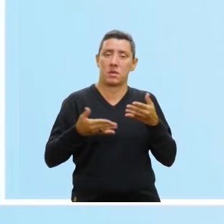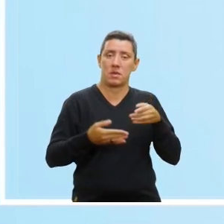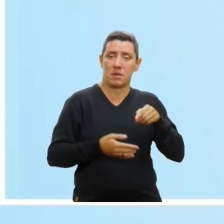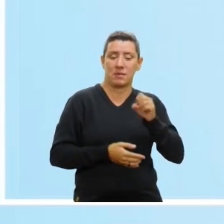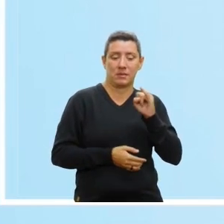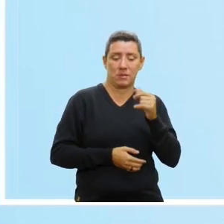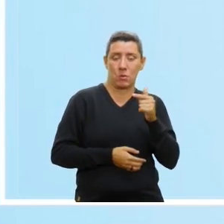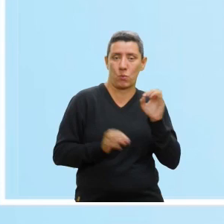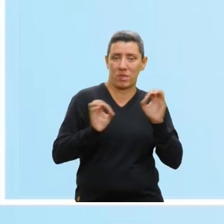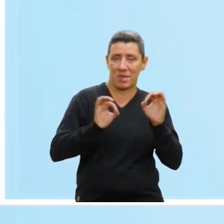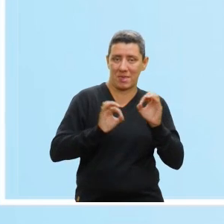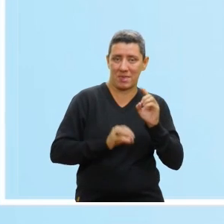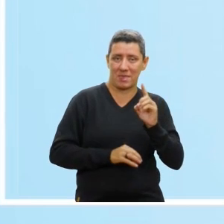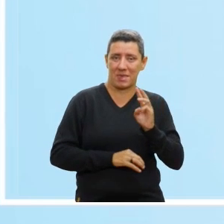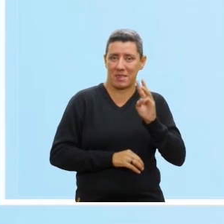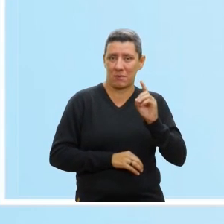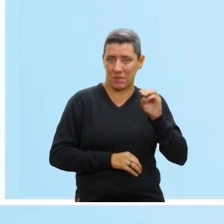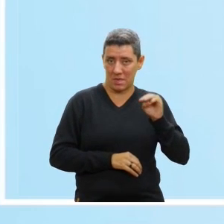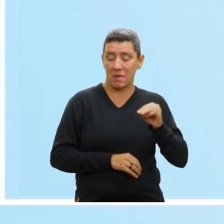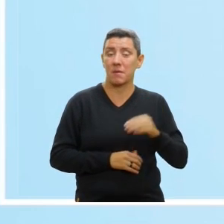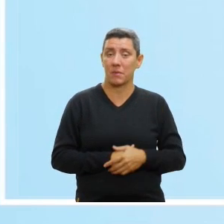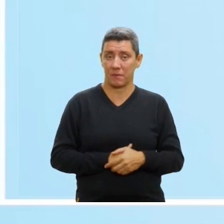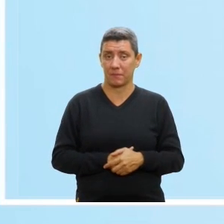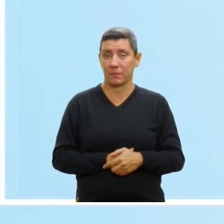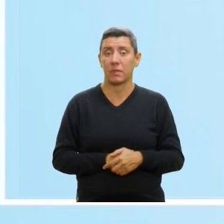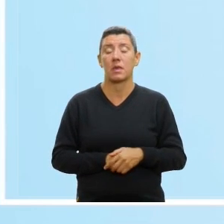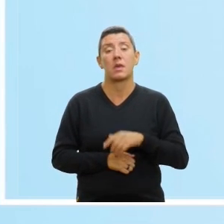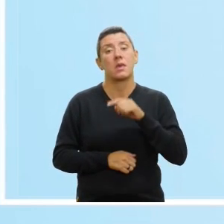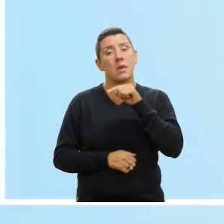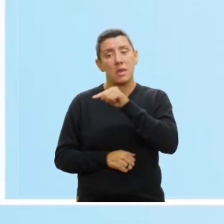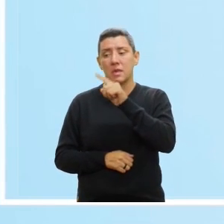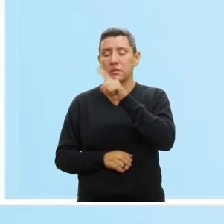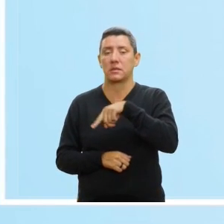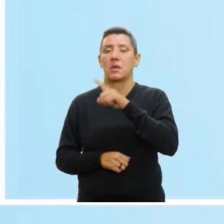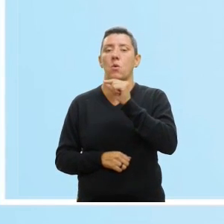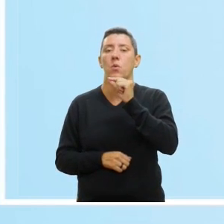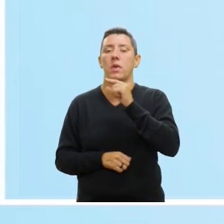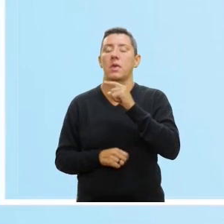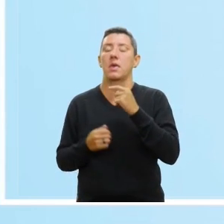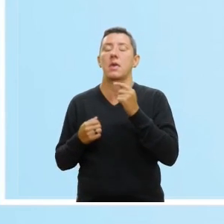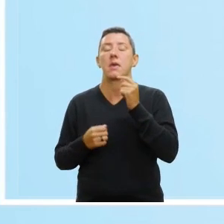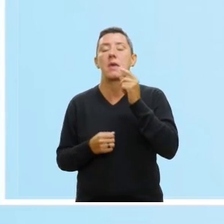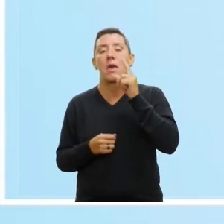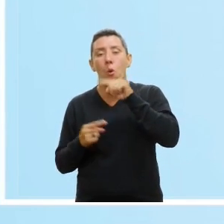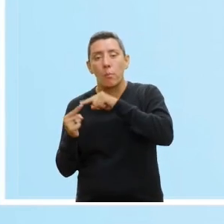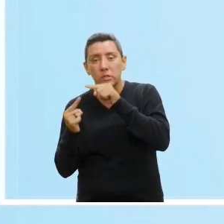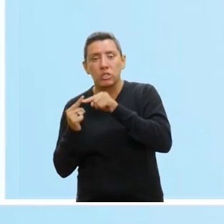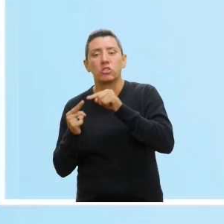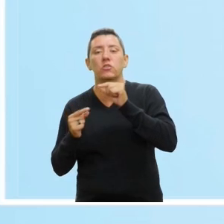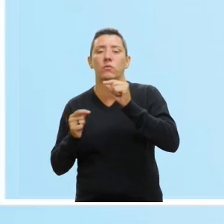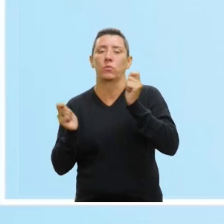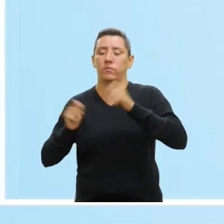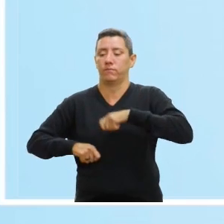DWDM. Tá? Então, esse é o objetivo do DWDM, multiplicar a capacidade de transmissão dentro da fibra ótica.